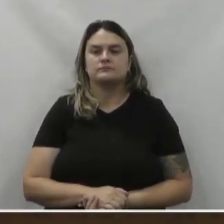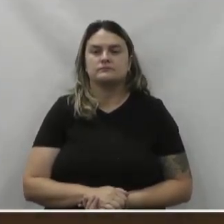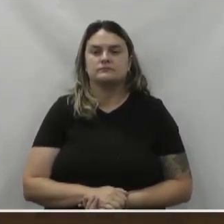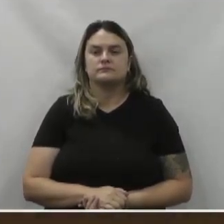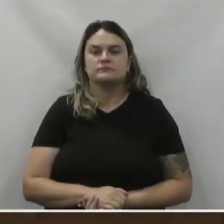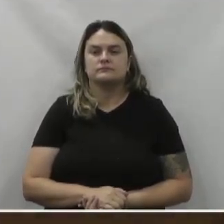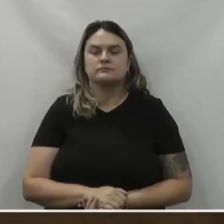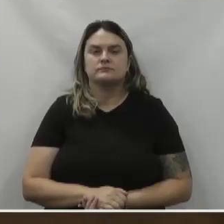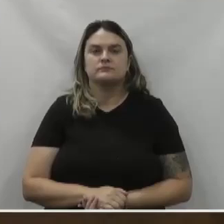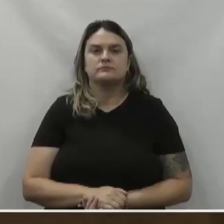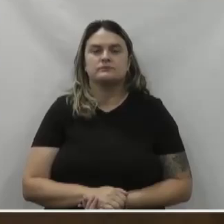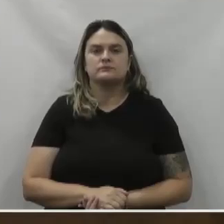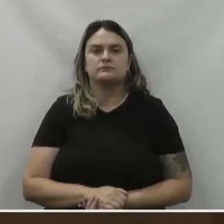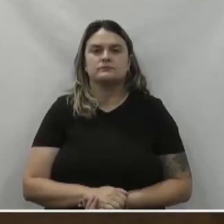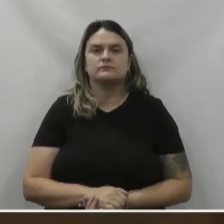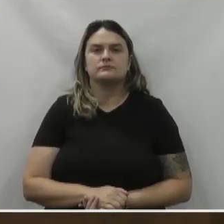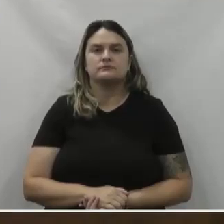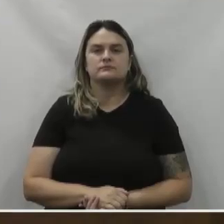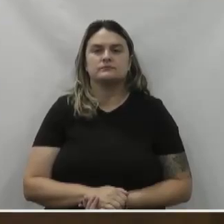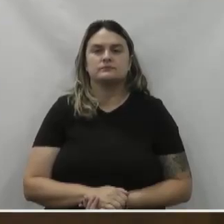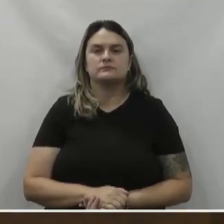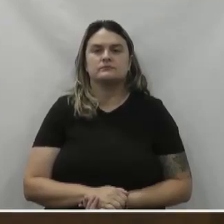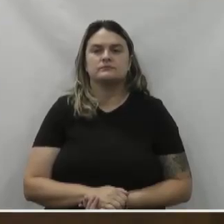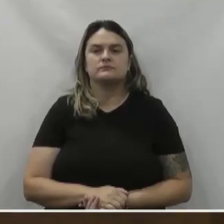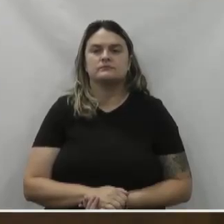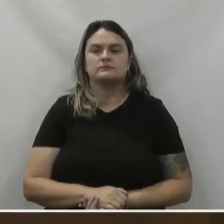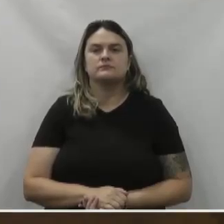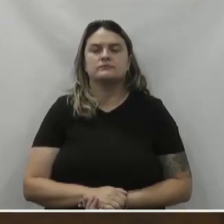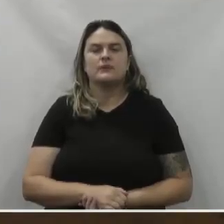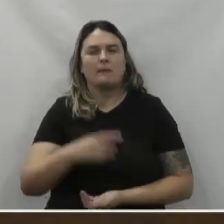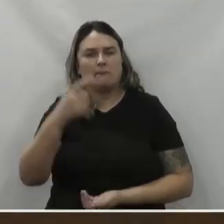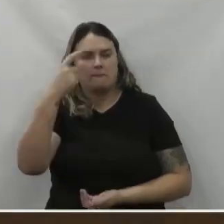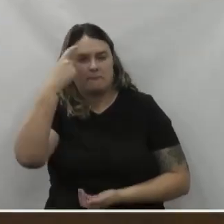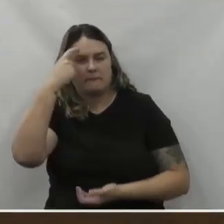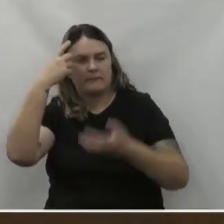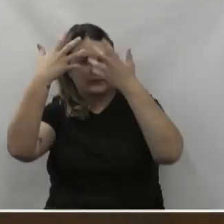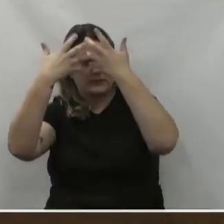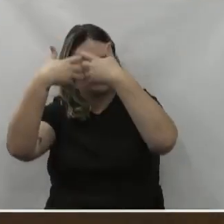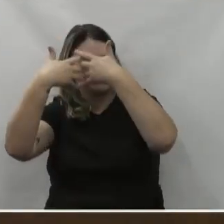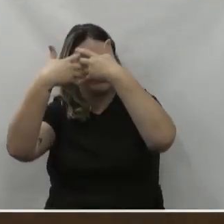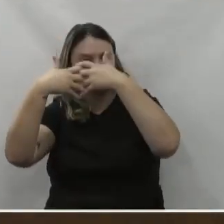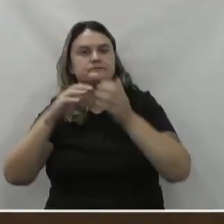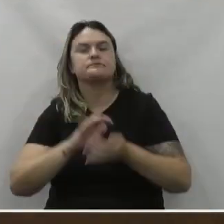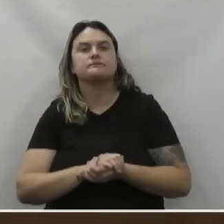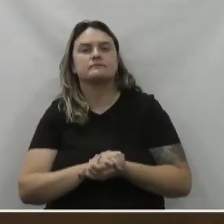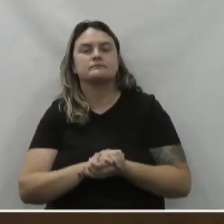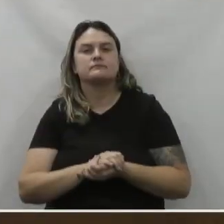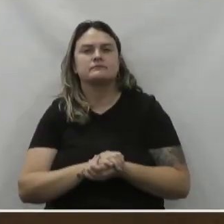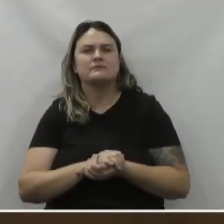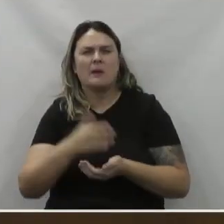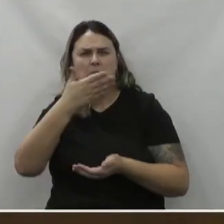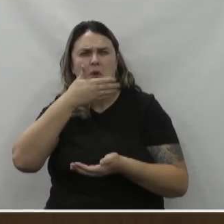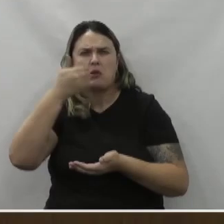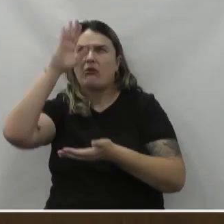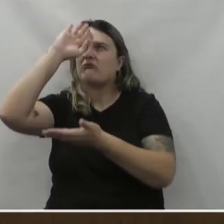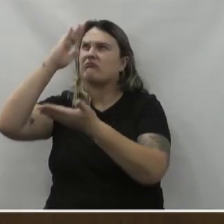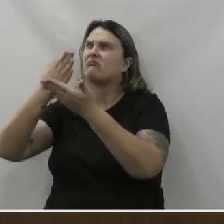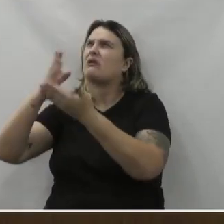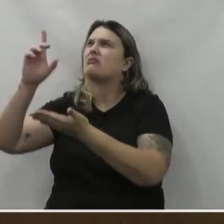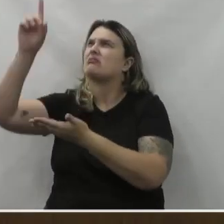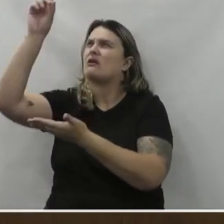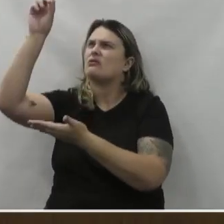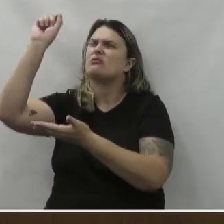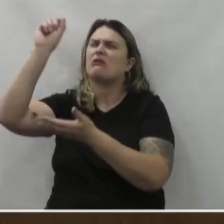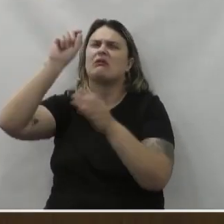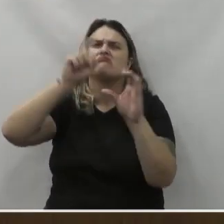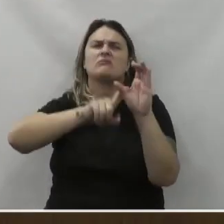Para refletir. É melhor confiar no Senhor do que